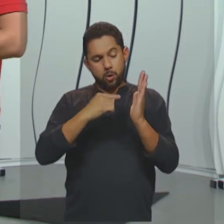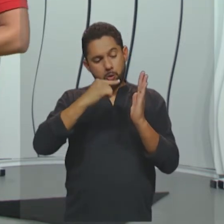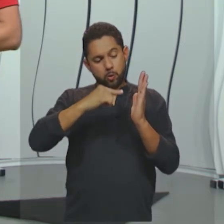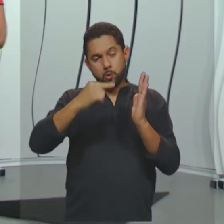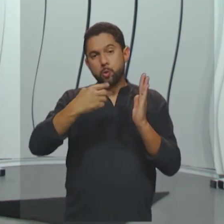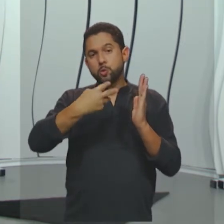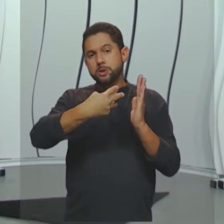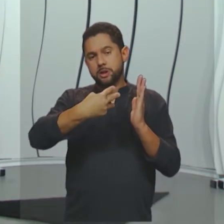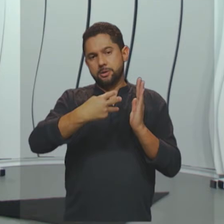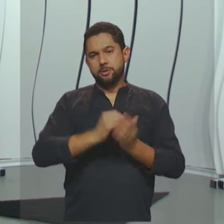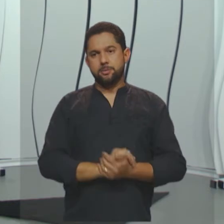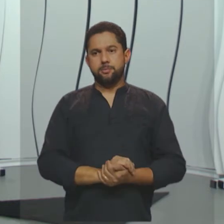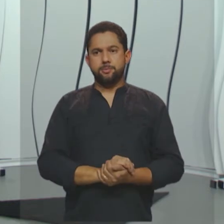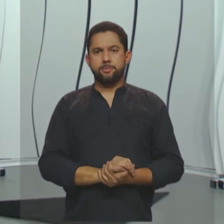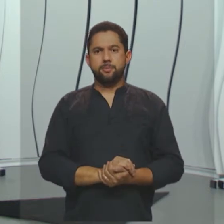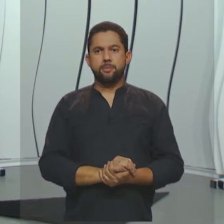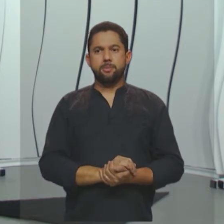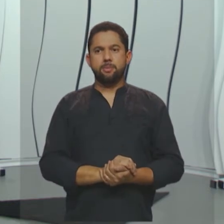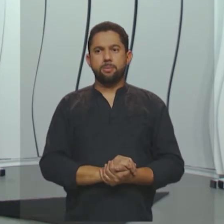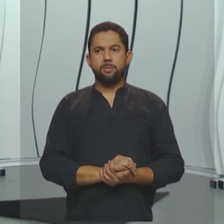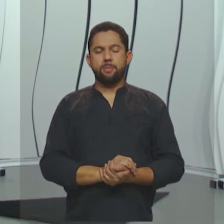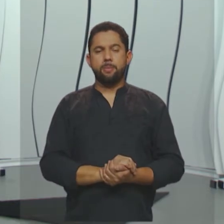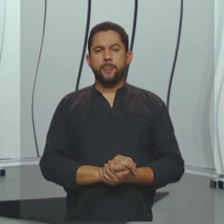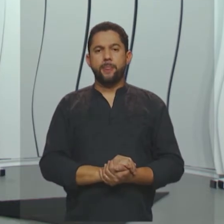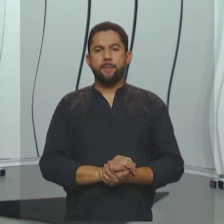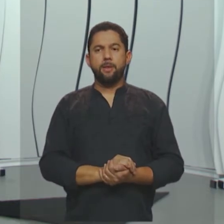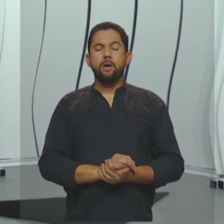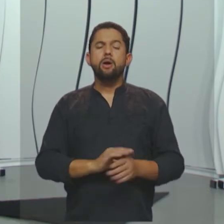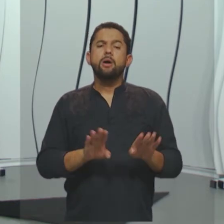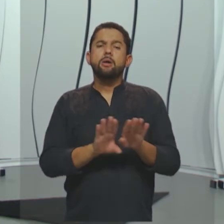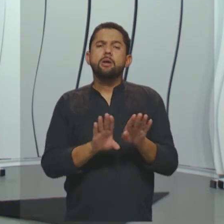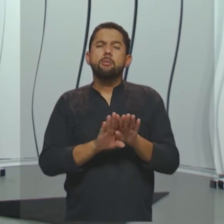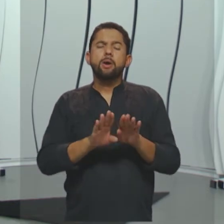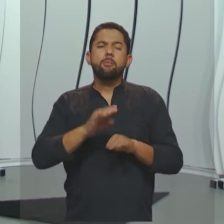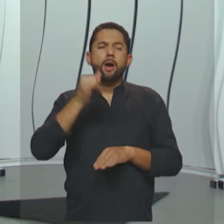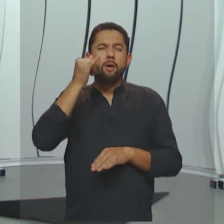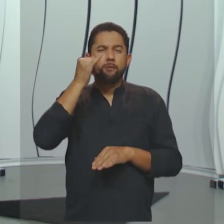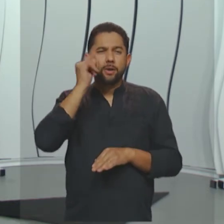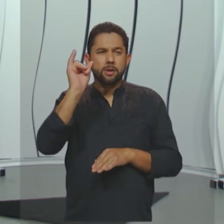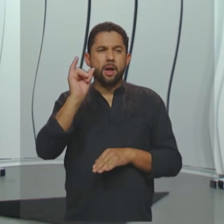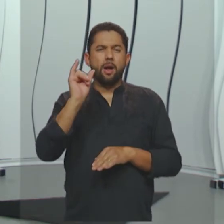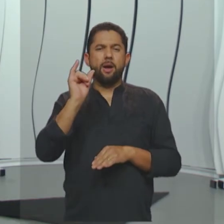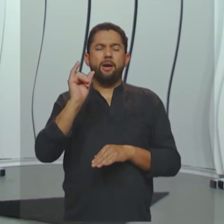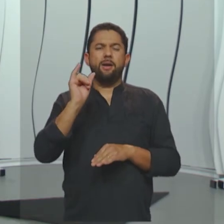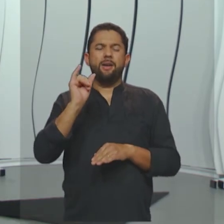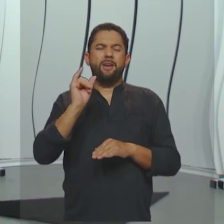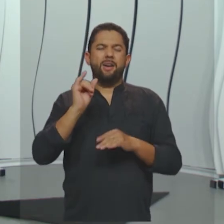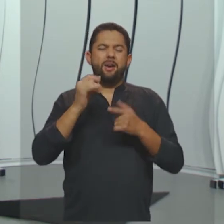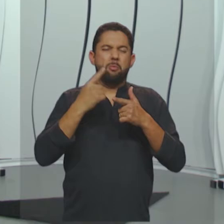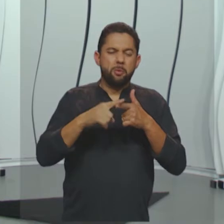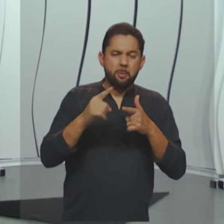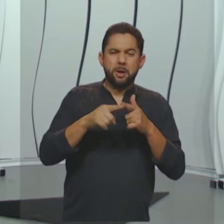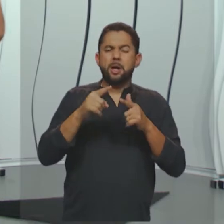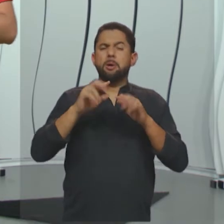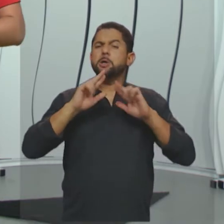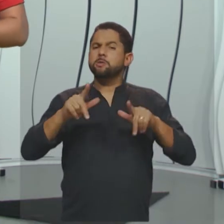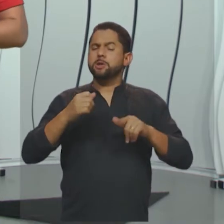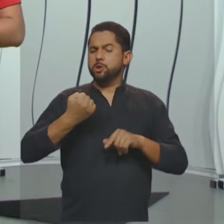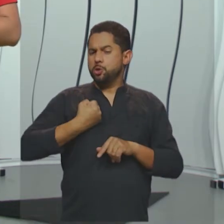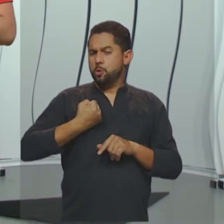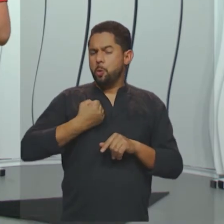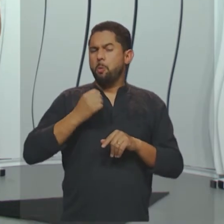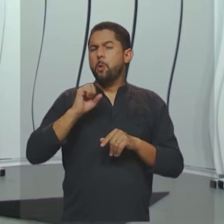Bom, e para evitar maiores perturbações, maiores alterações nesse circuito,